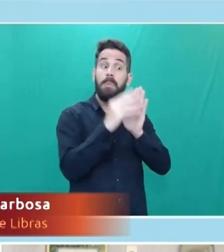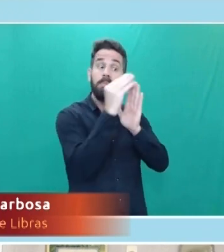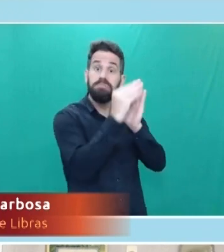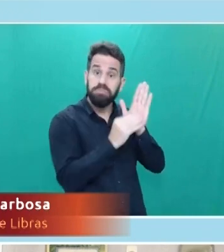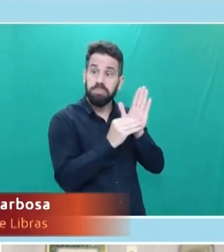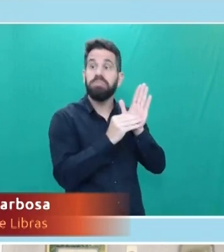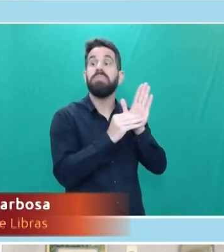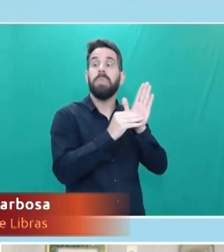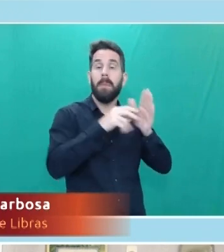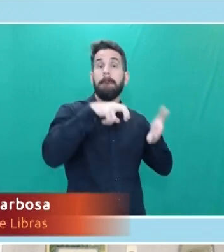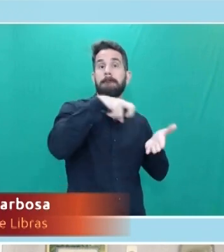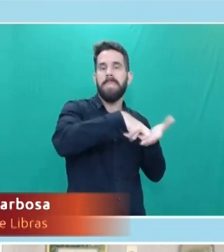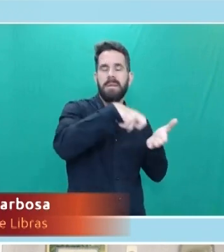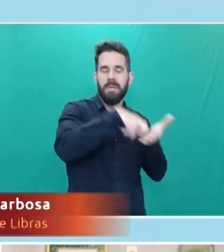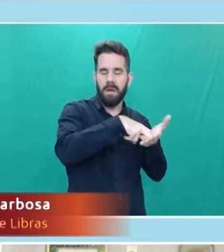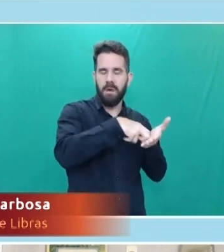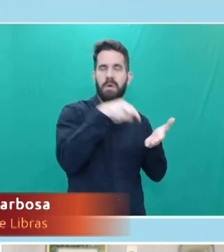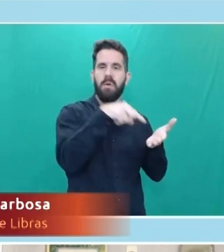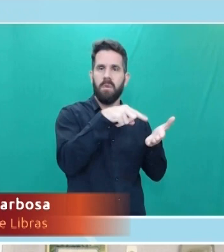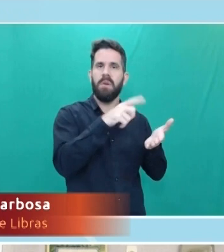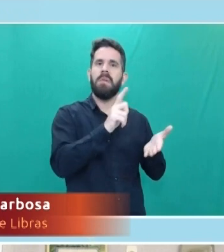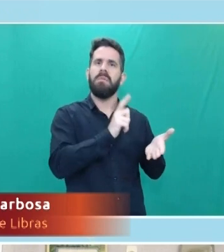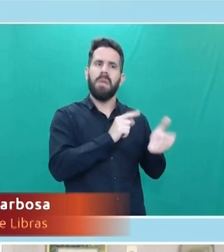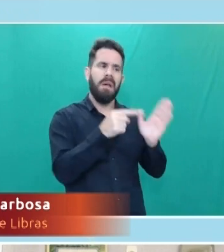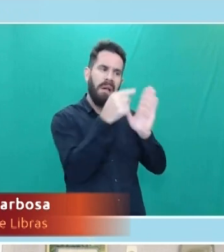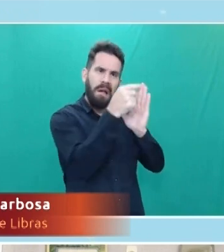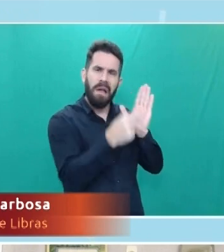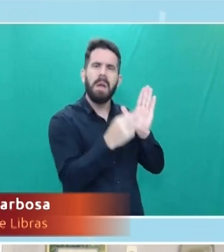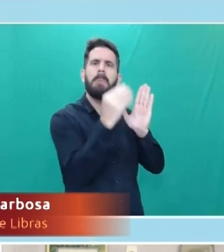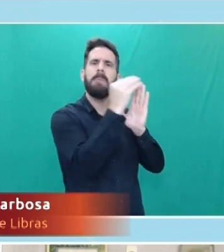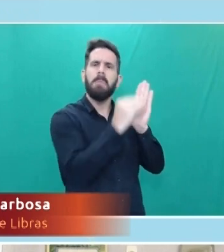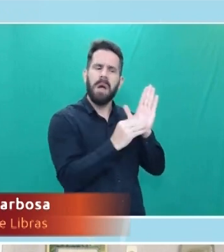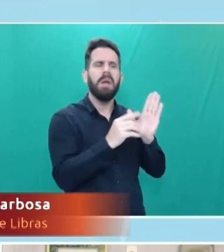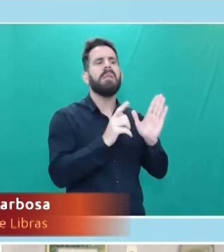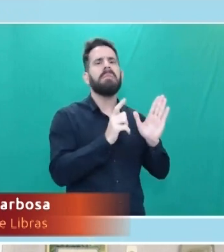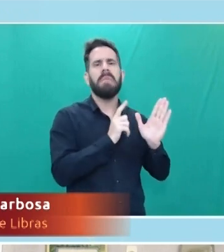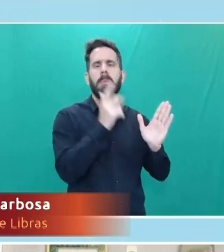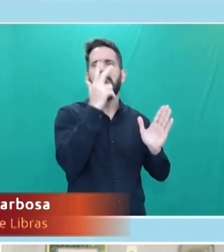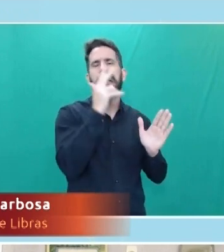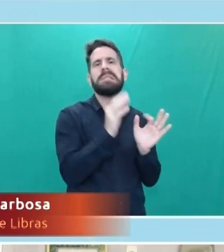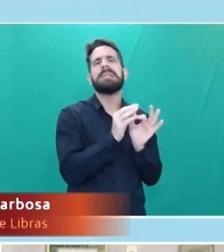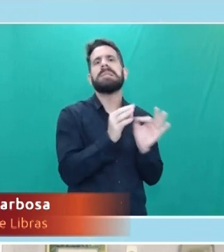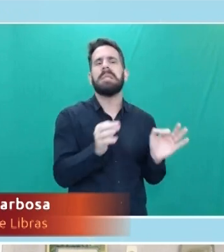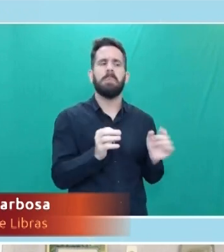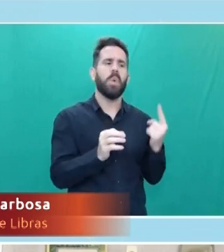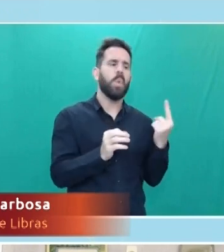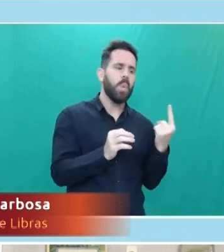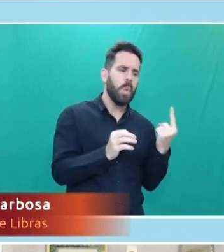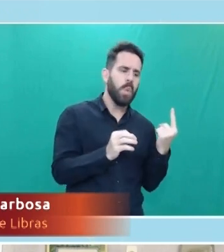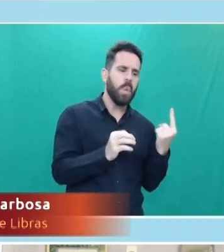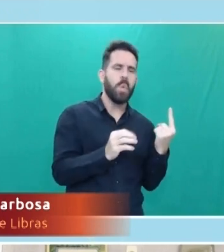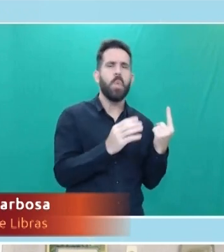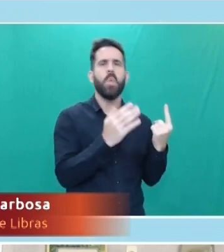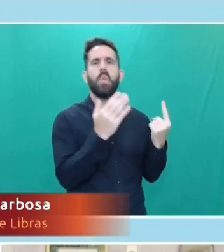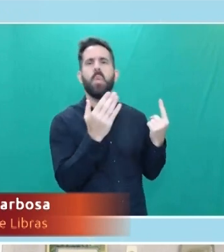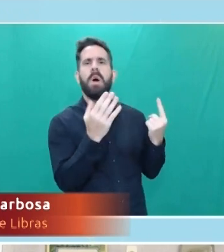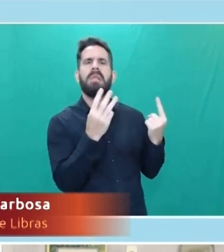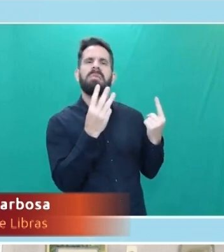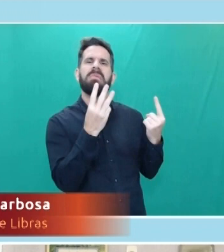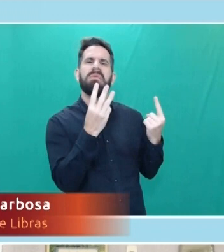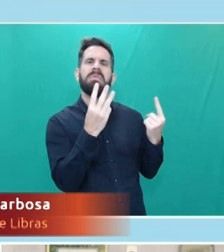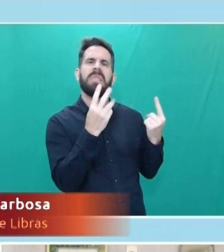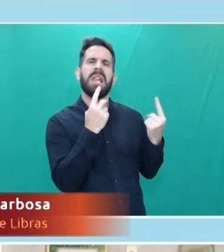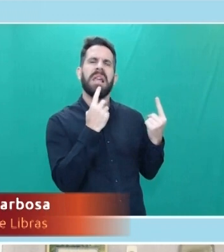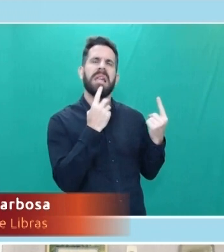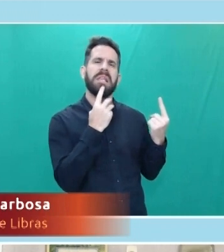antigo, né? Que previa uma pena pequena ainda, de 1 a 3 anos, como a professora Bartira comentou, mas